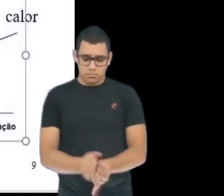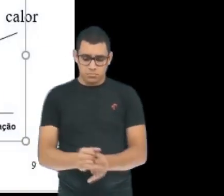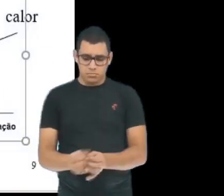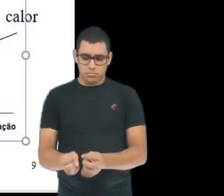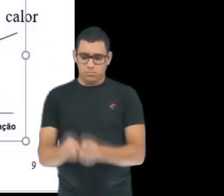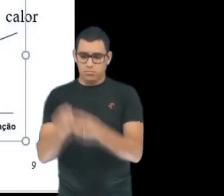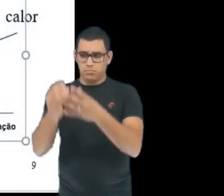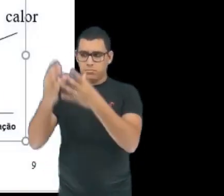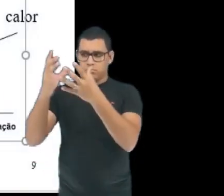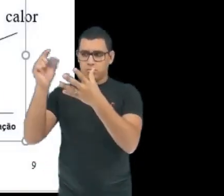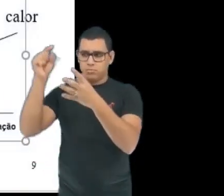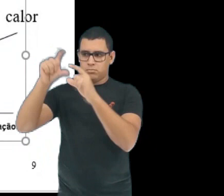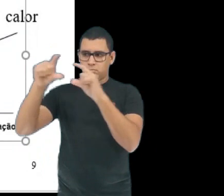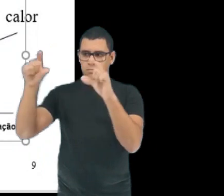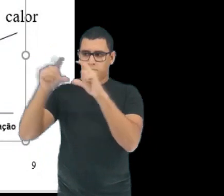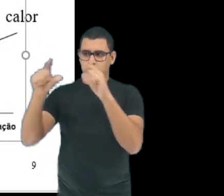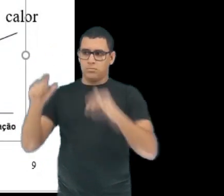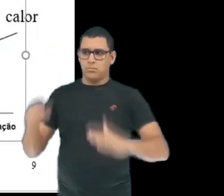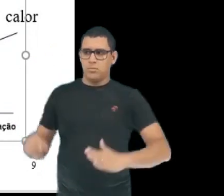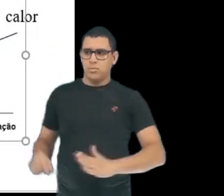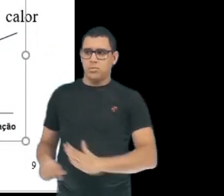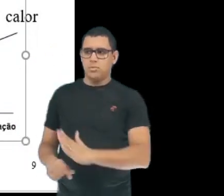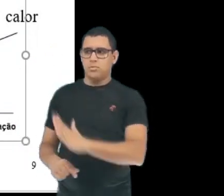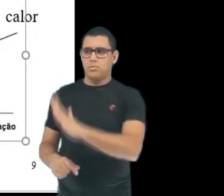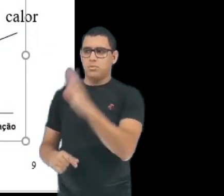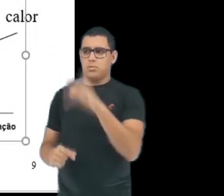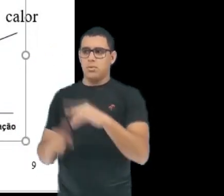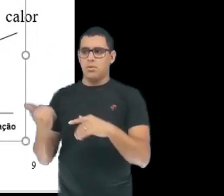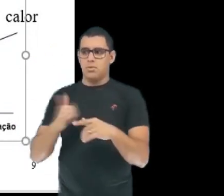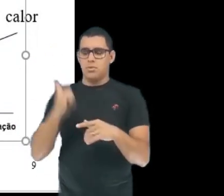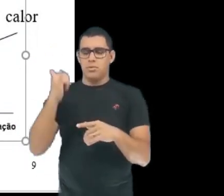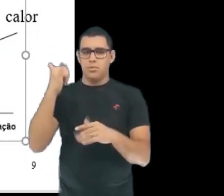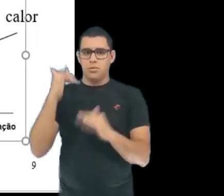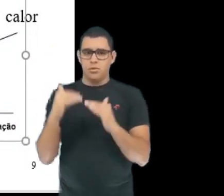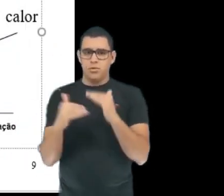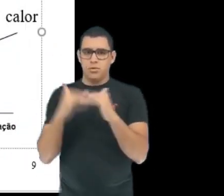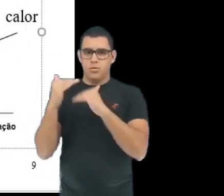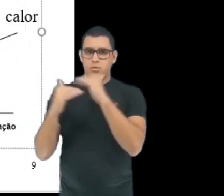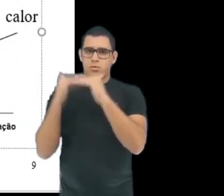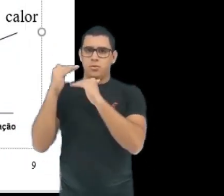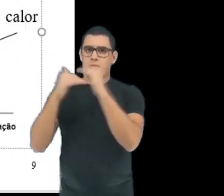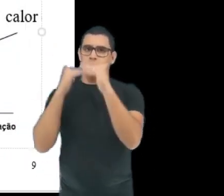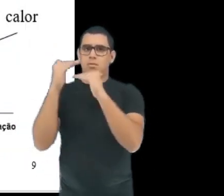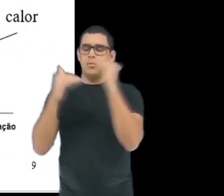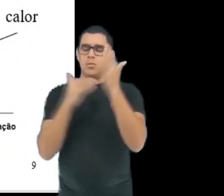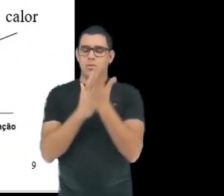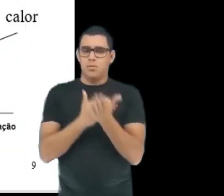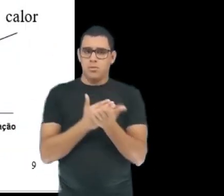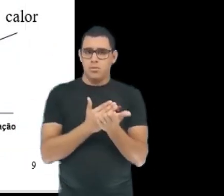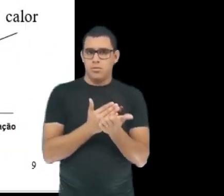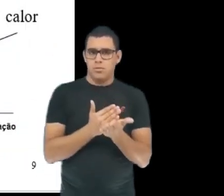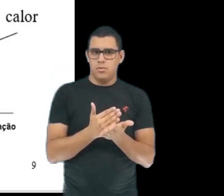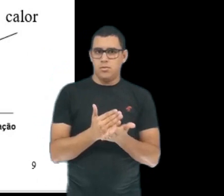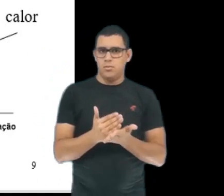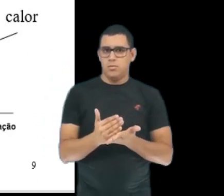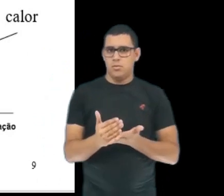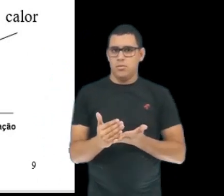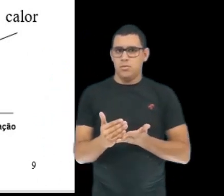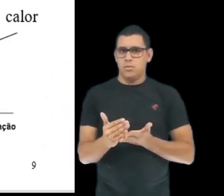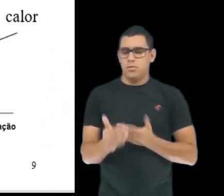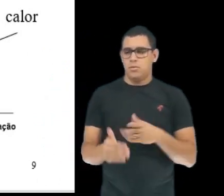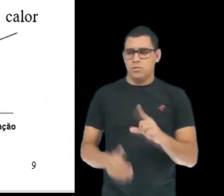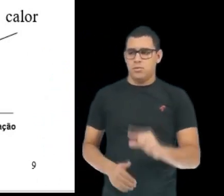em cima, onde eu tenho uma linha crescente de energia. Ou seja, quando essa reação